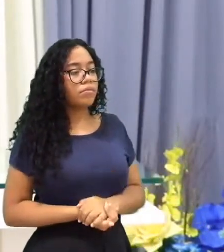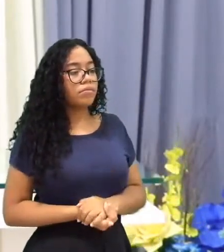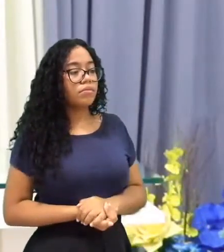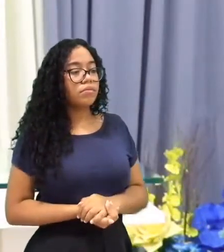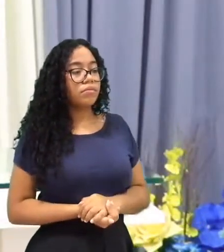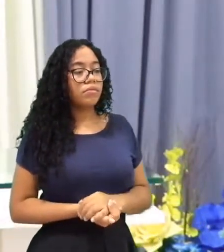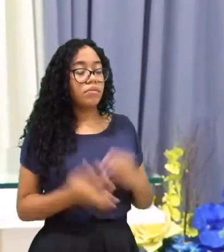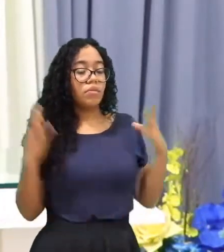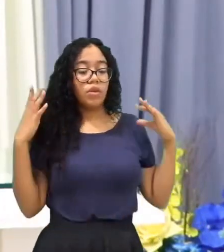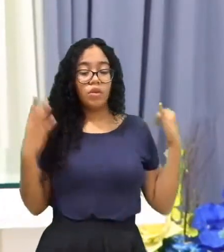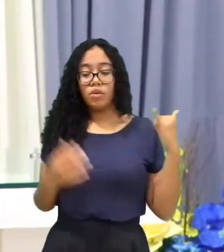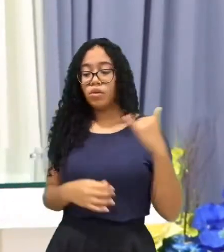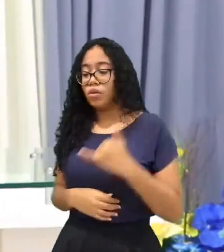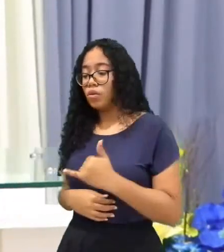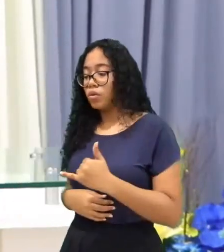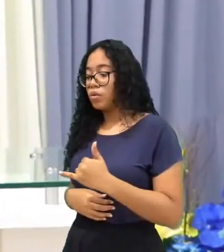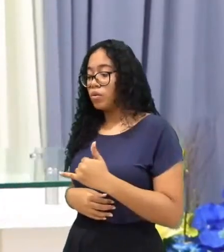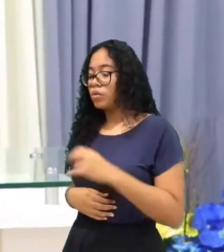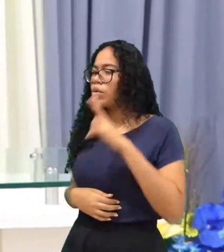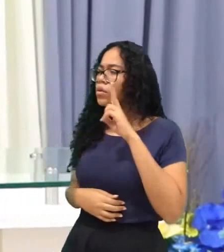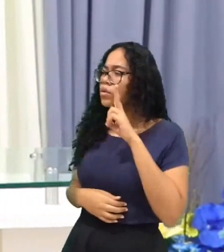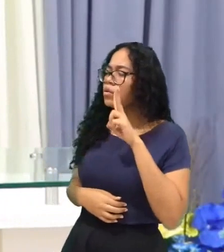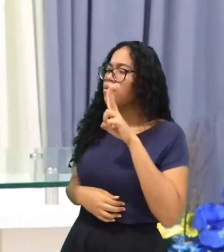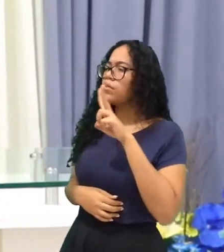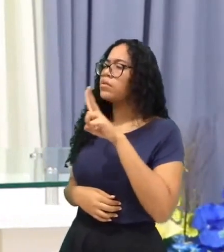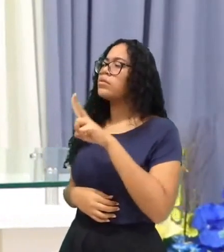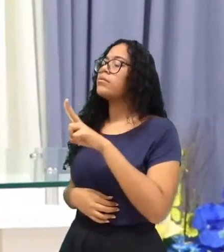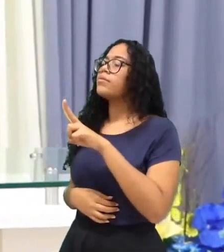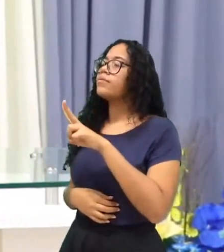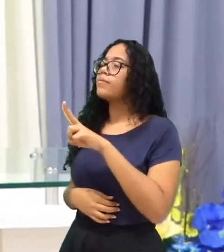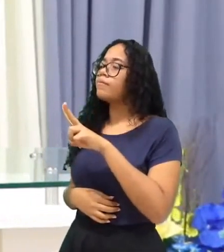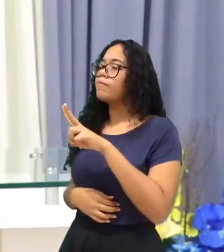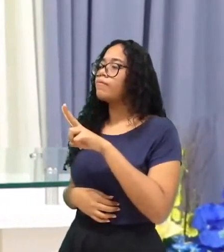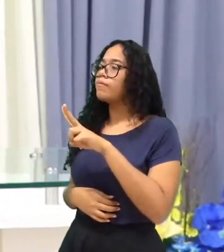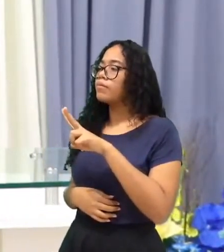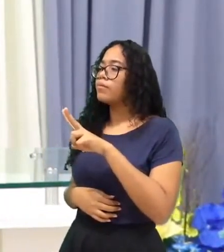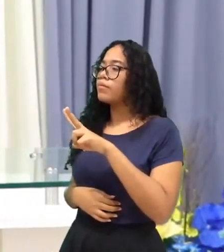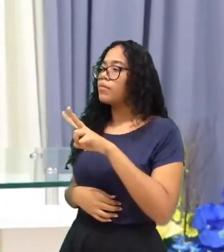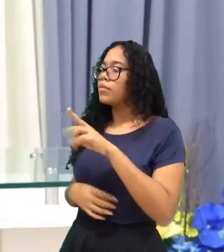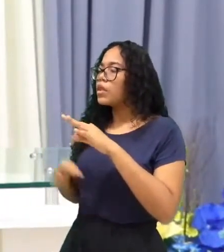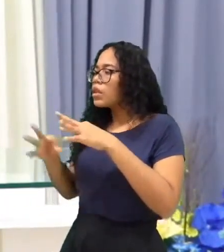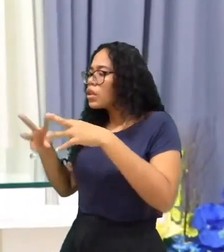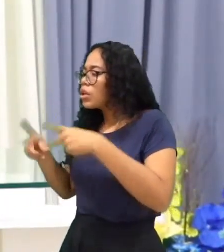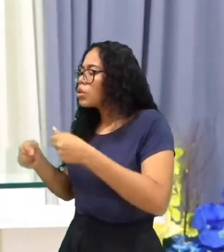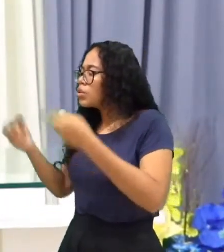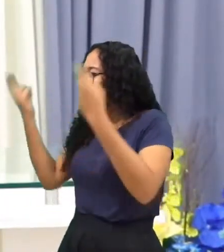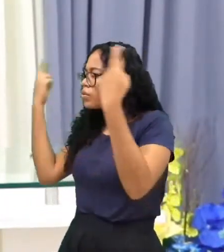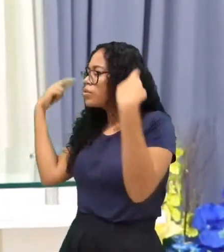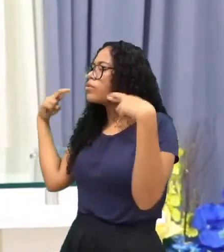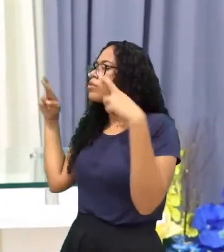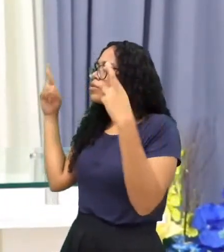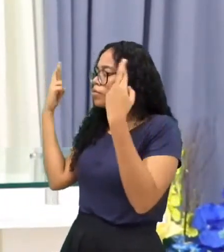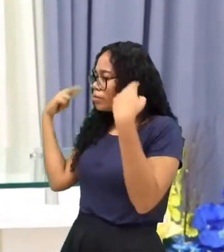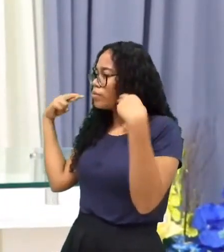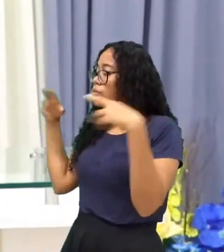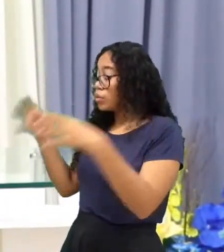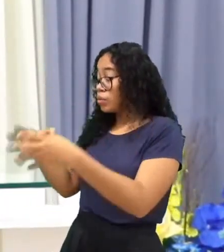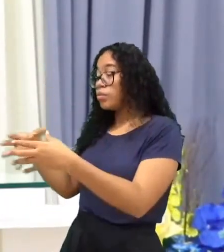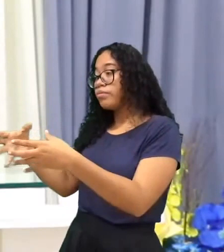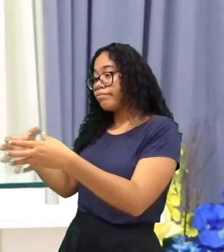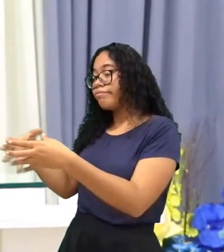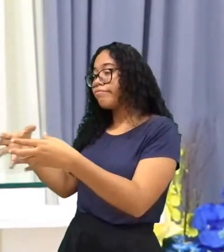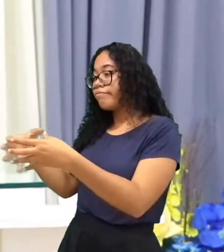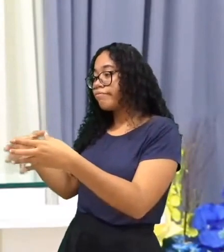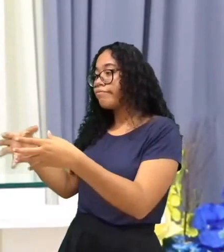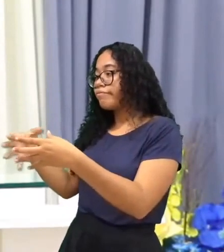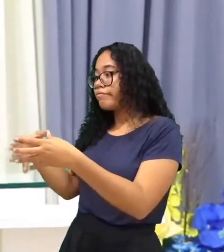Disse ele, levanta agora os teus olhos e vê que todos os bodes que cobrem o rebanho